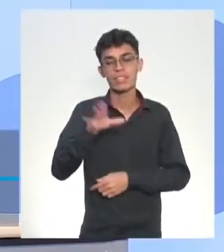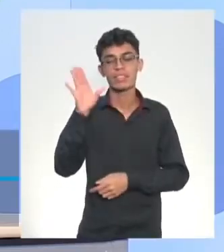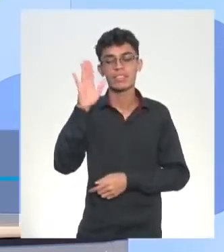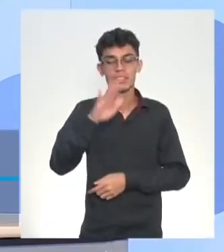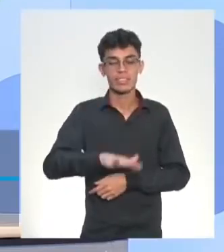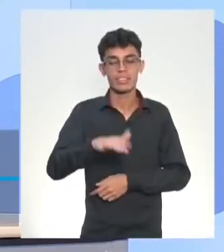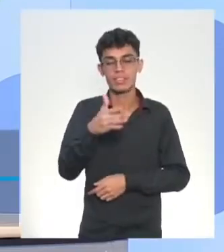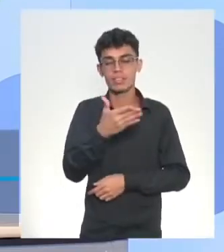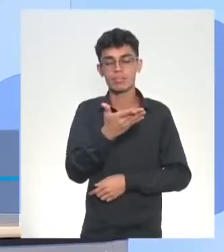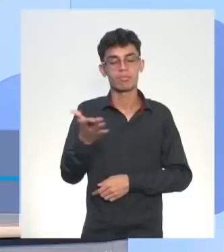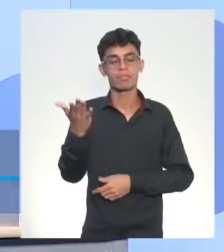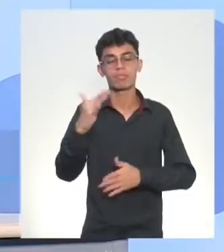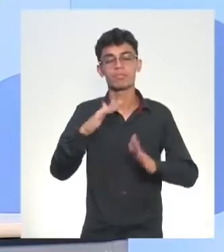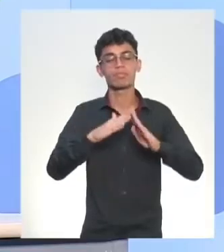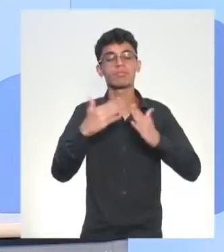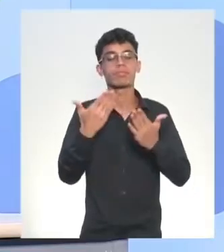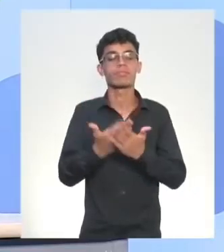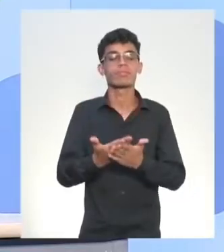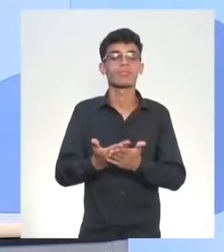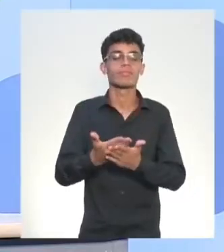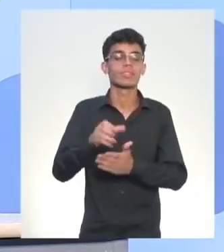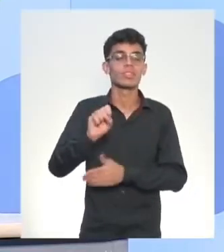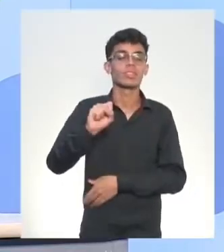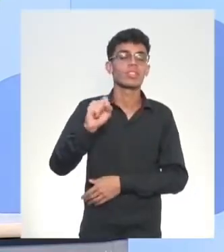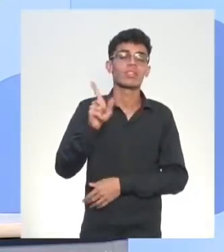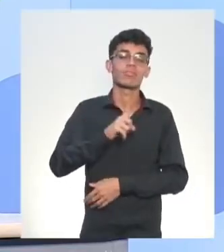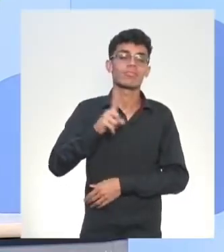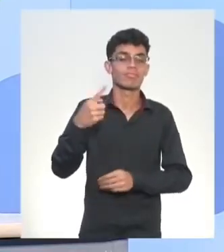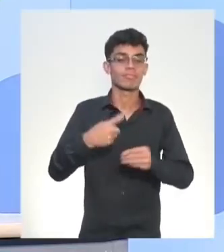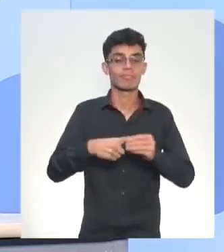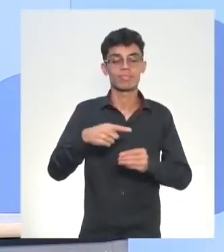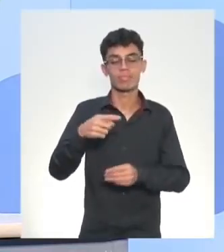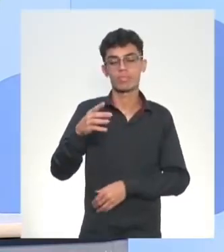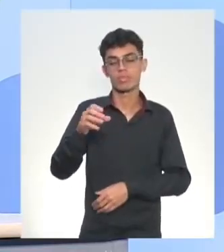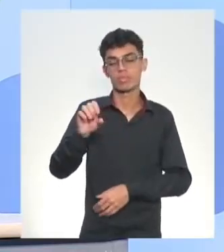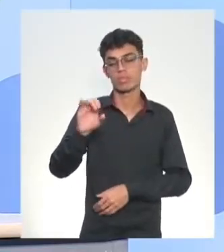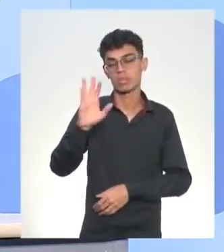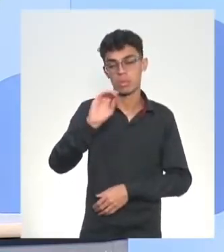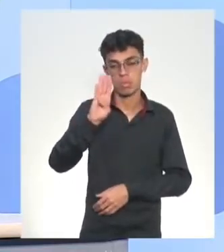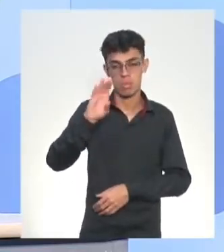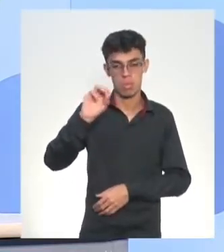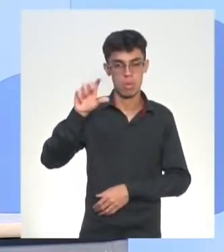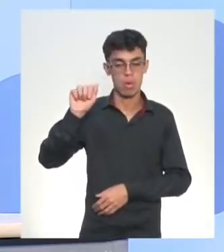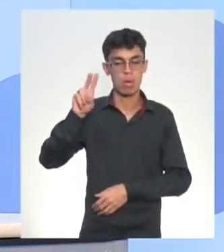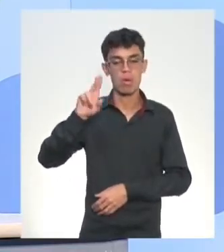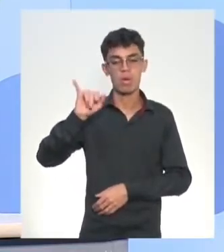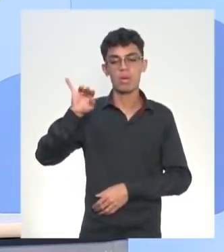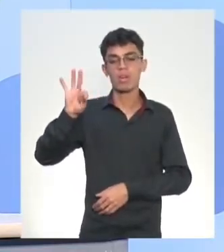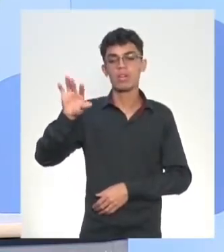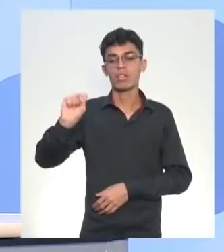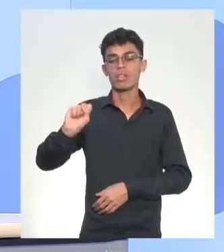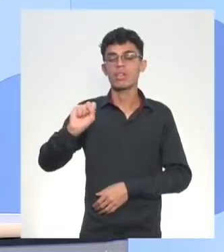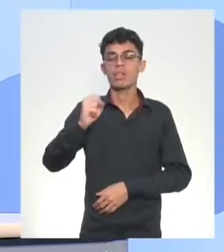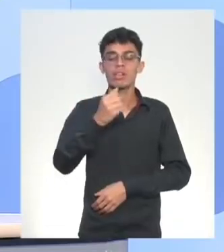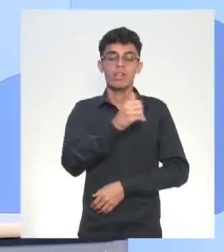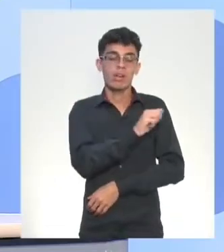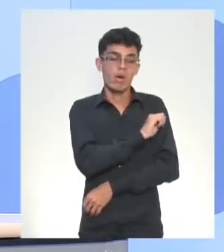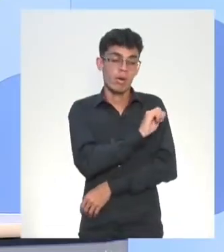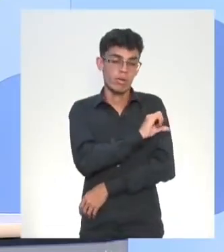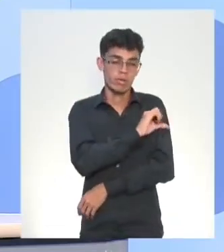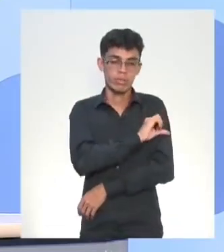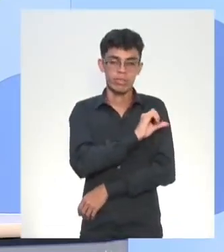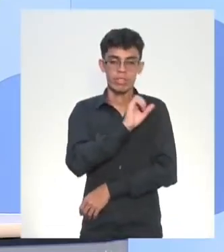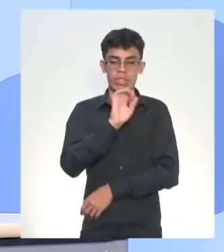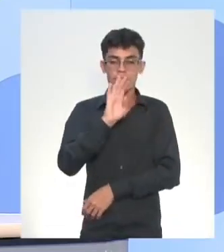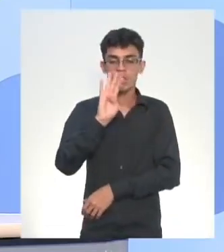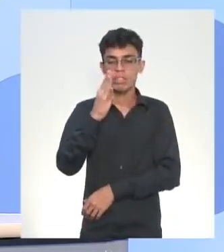Isaura Teixeira Vasconcelos, lá em São João da Boa Vista. Ela está com o nono A e o nono B, prestigiando as aulas de matemática. Obrigado, Adriana, e obrigado a todos que